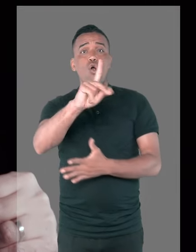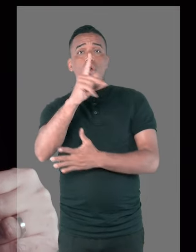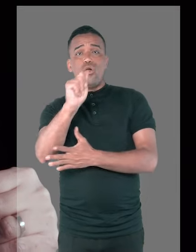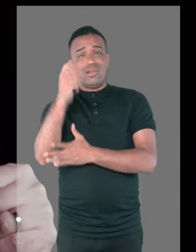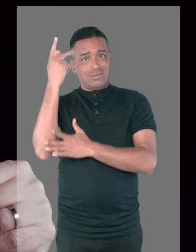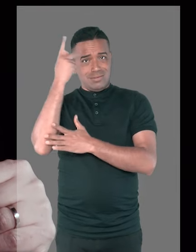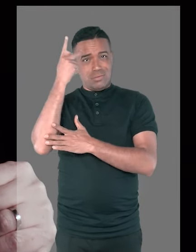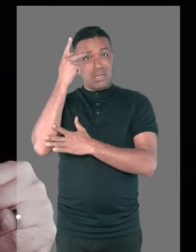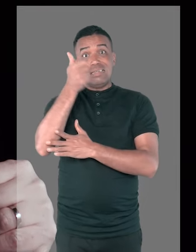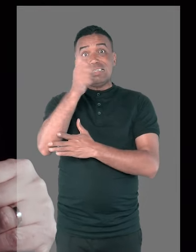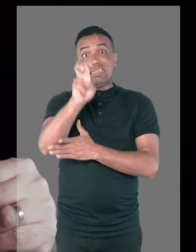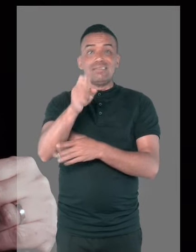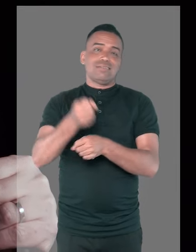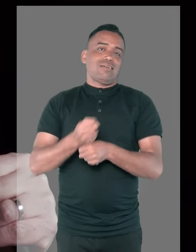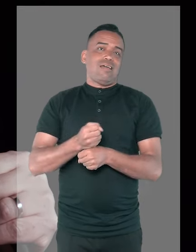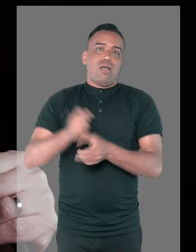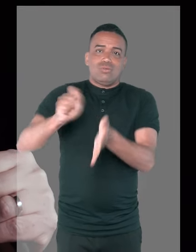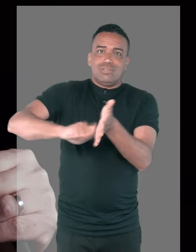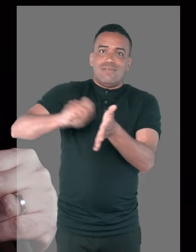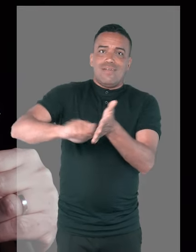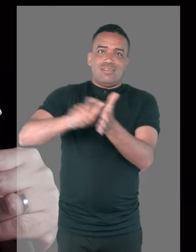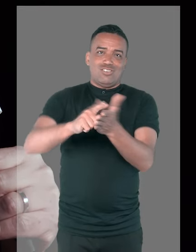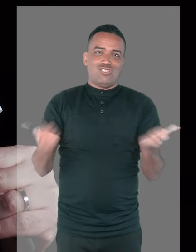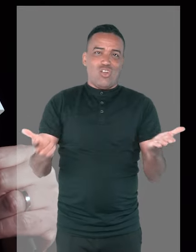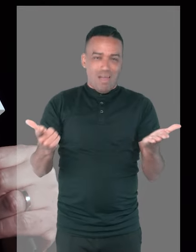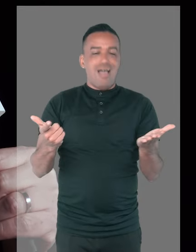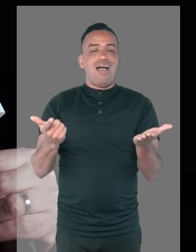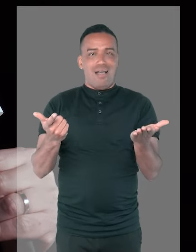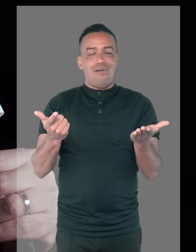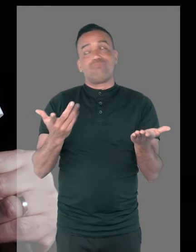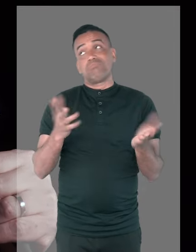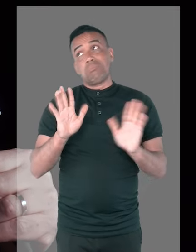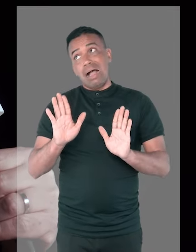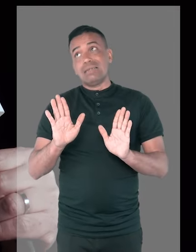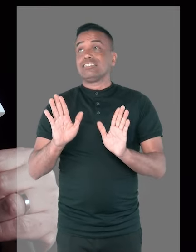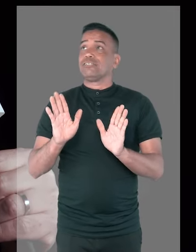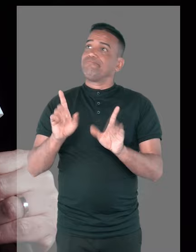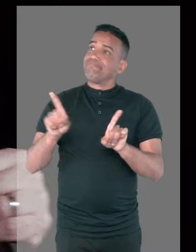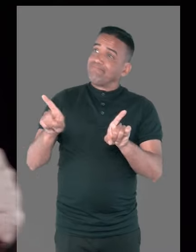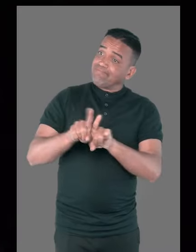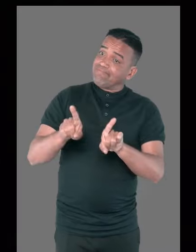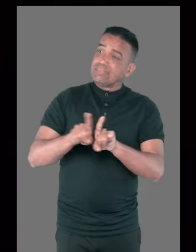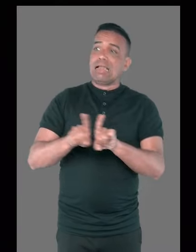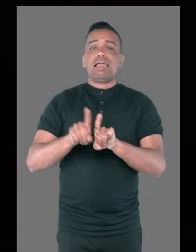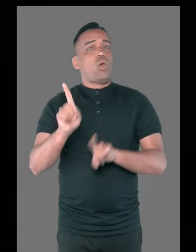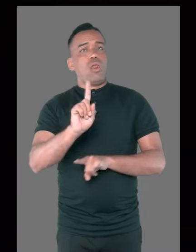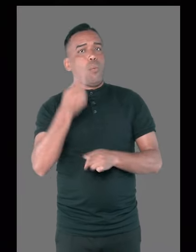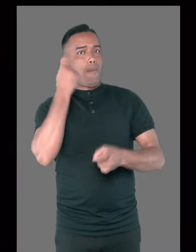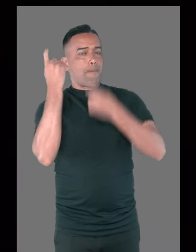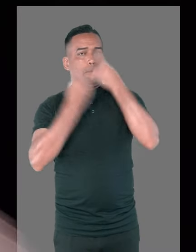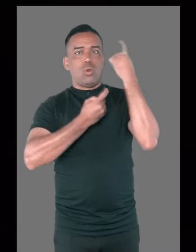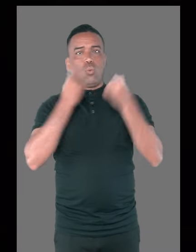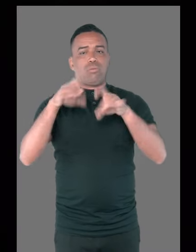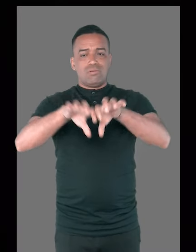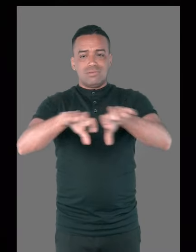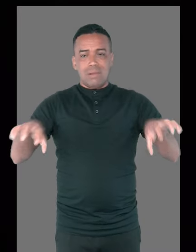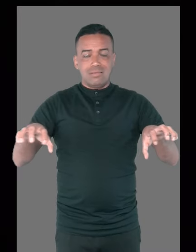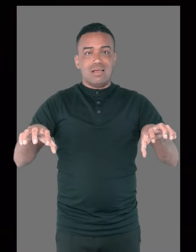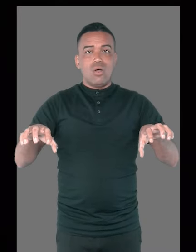15 anos. E, por outro lado, eu não me preocupo muito com as divisões